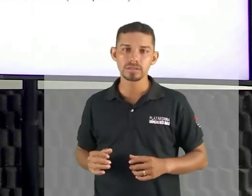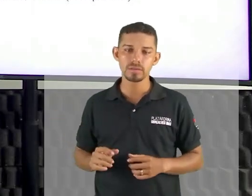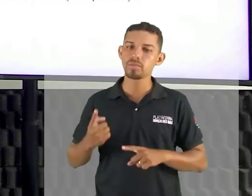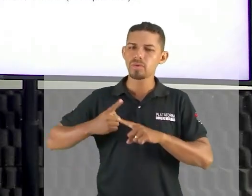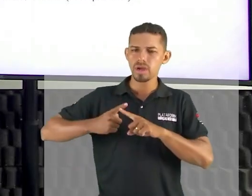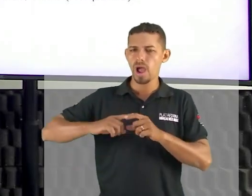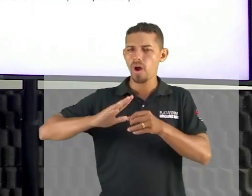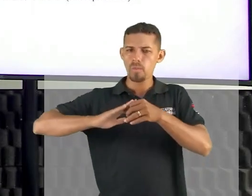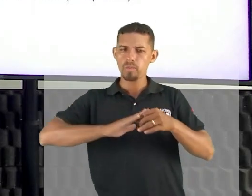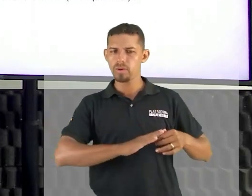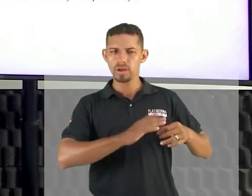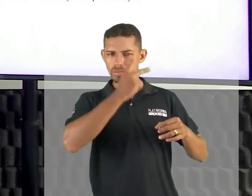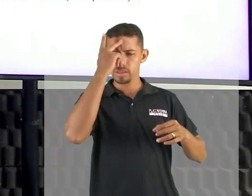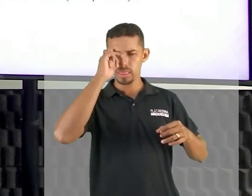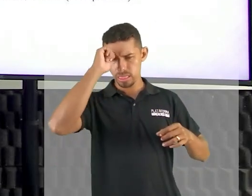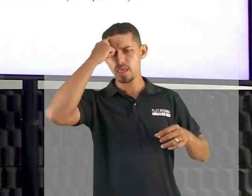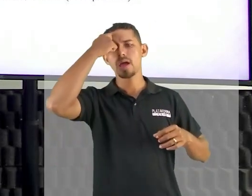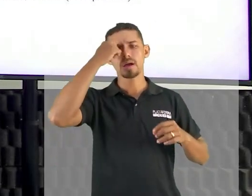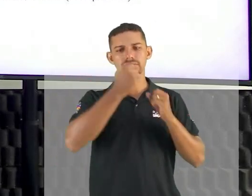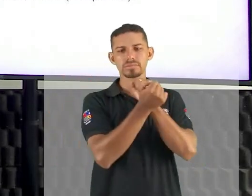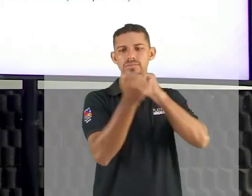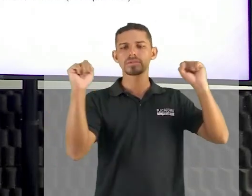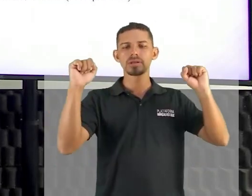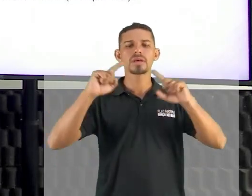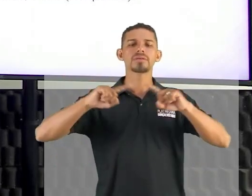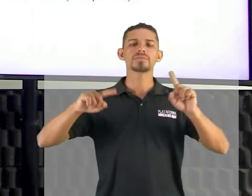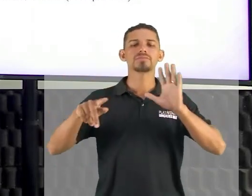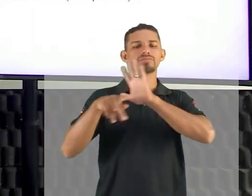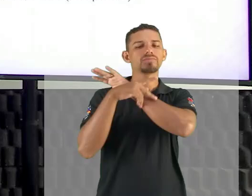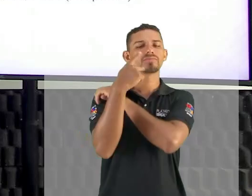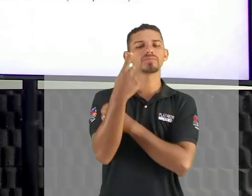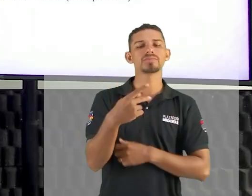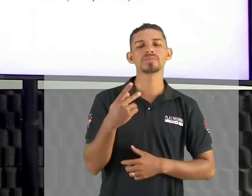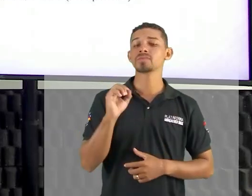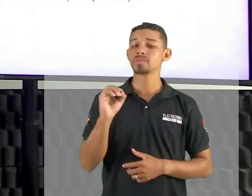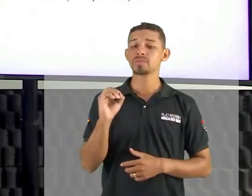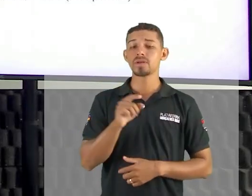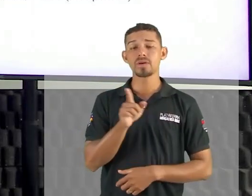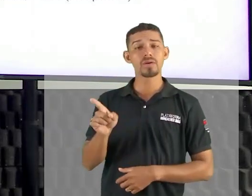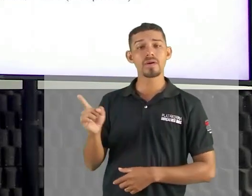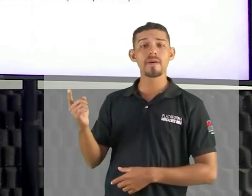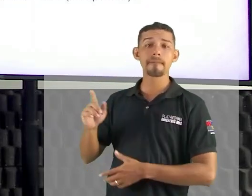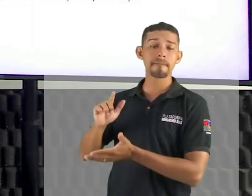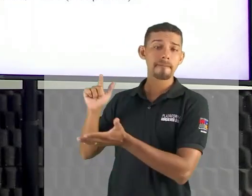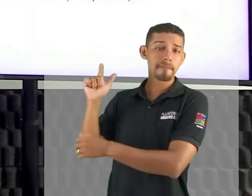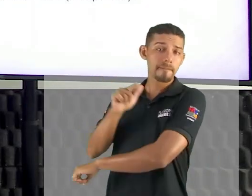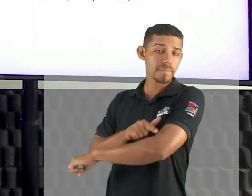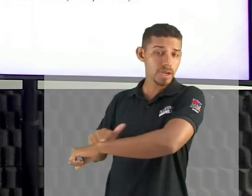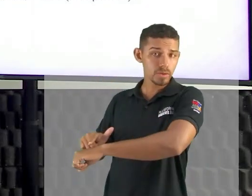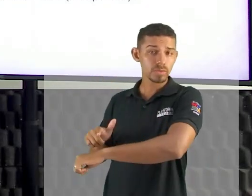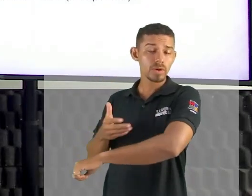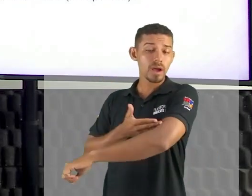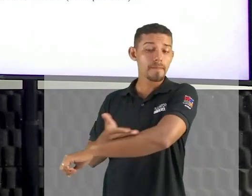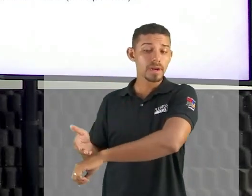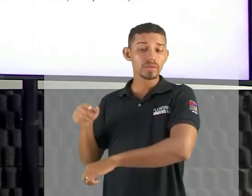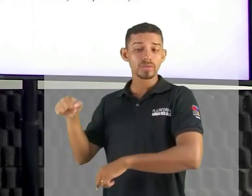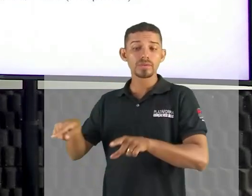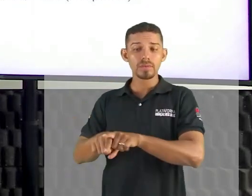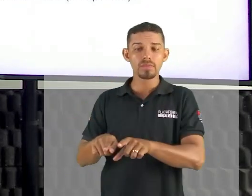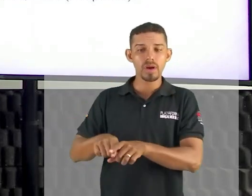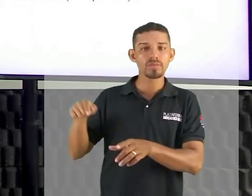negro, condenado à dignidade de lutador da liberdade, corresponde ao opróbrio do branco, posto no papel de opressor dentro de sua